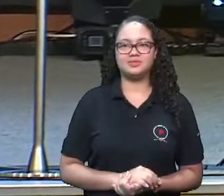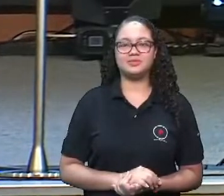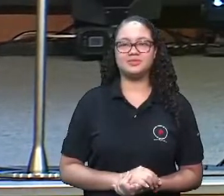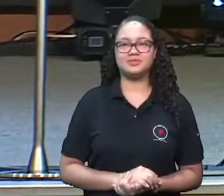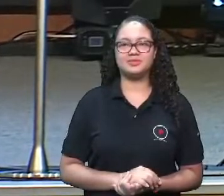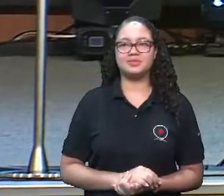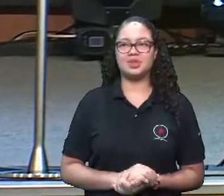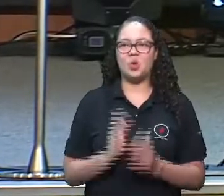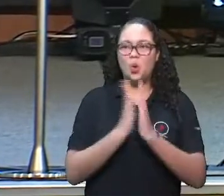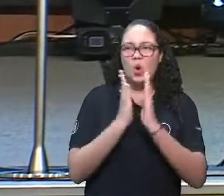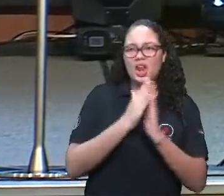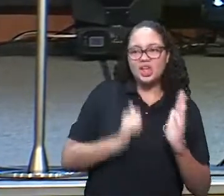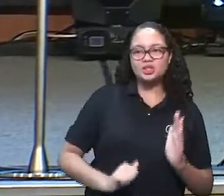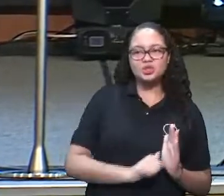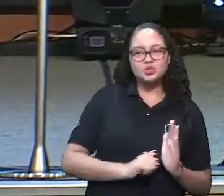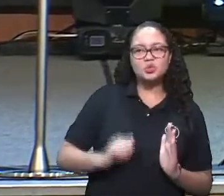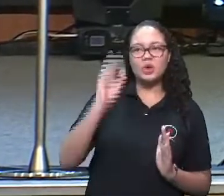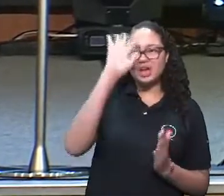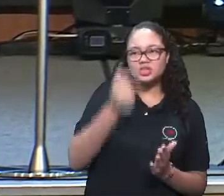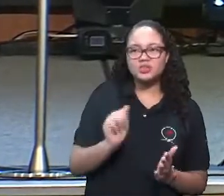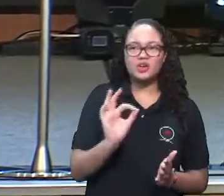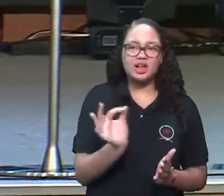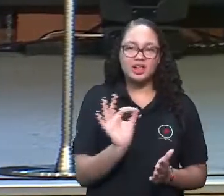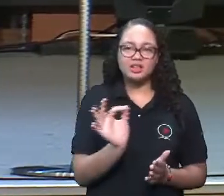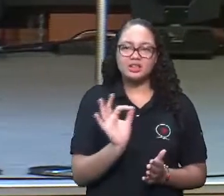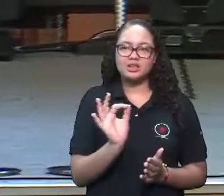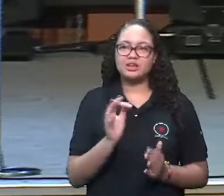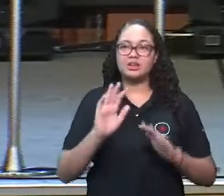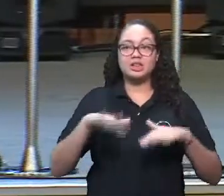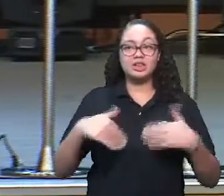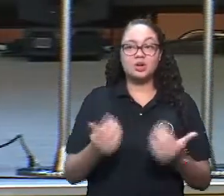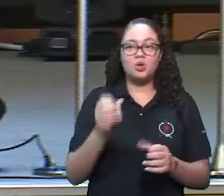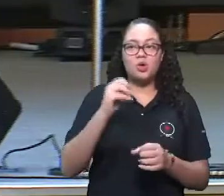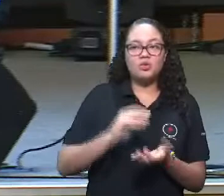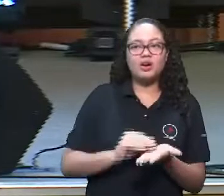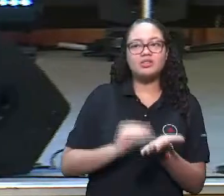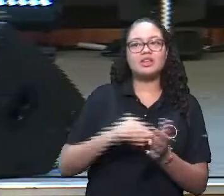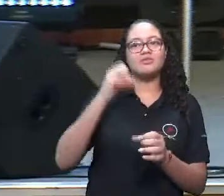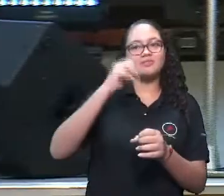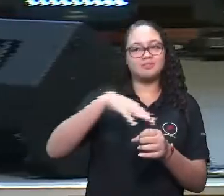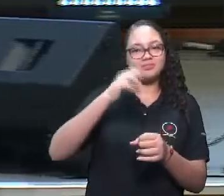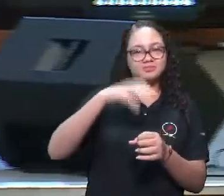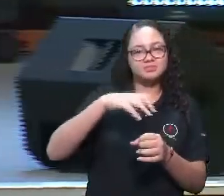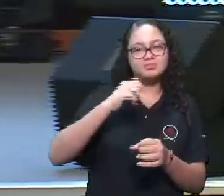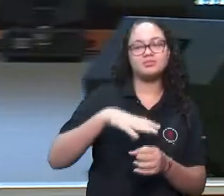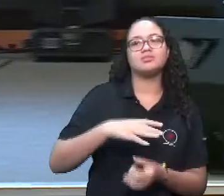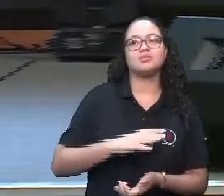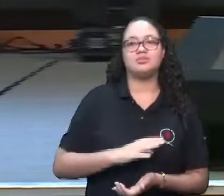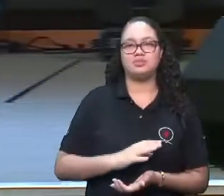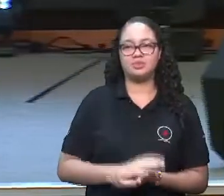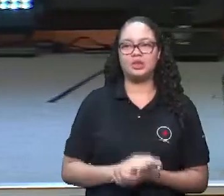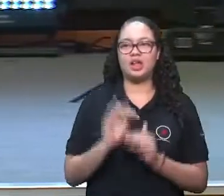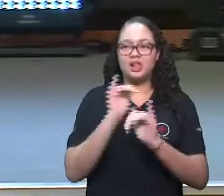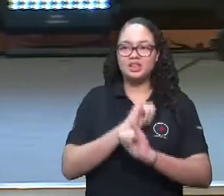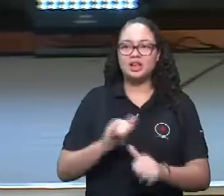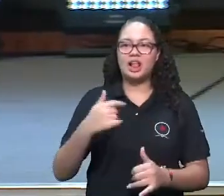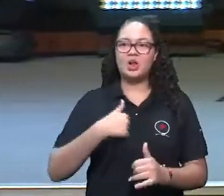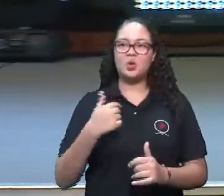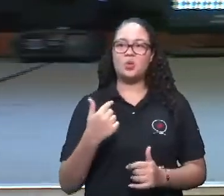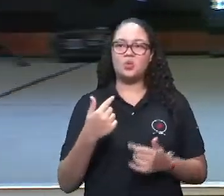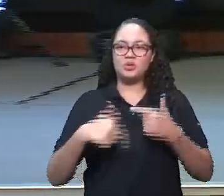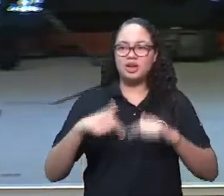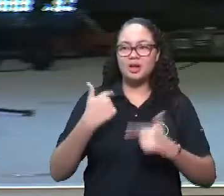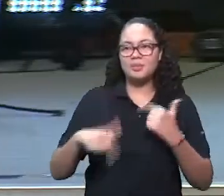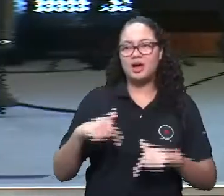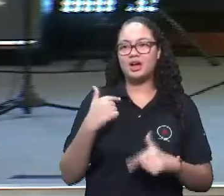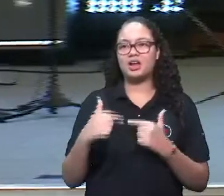Orei, jejuei, não resolveu? Eu não entreguei uma oferta ainda. Deixa eu te contar uma coisa. Quando eu estava no mercado financeiro, me